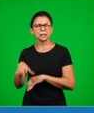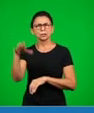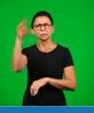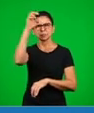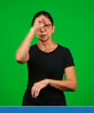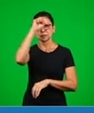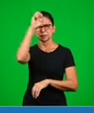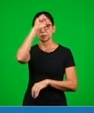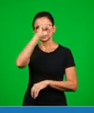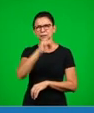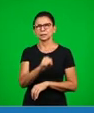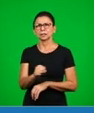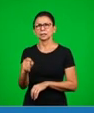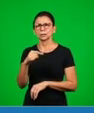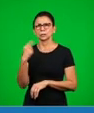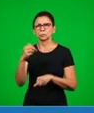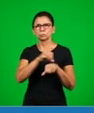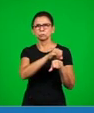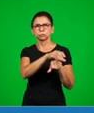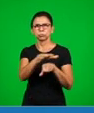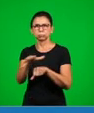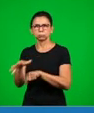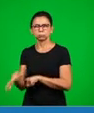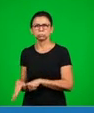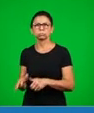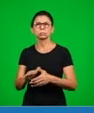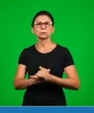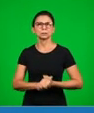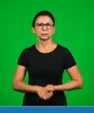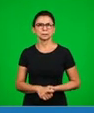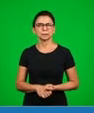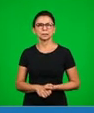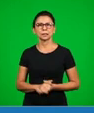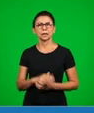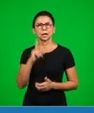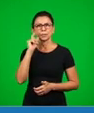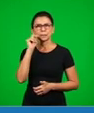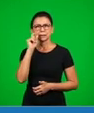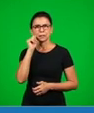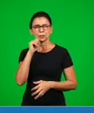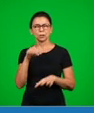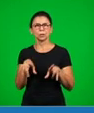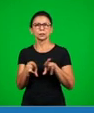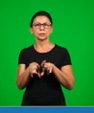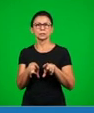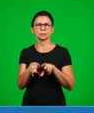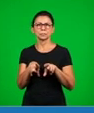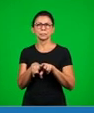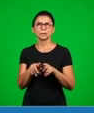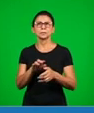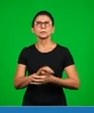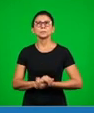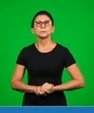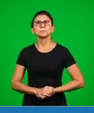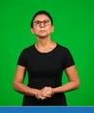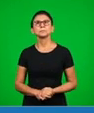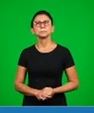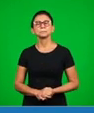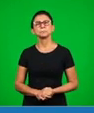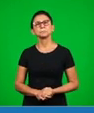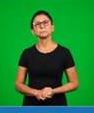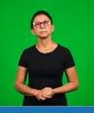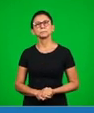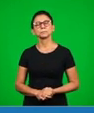está sendo aplicado. Nós temos em Maceió os irmãos nas igrejas de Hélios Vasconcelos e Forene.